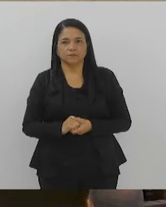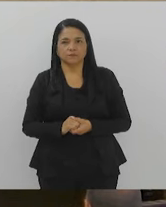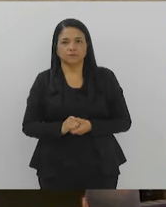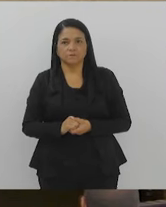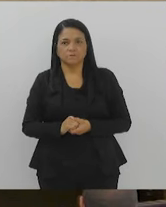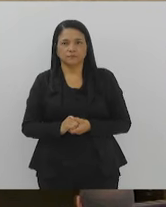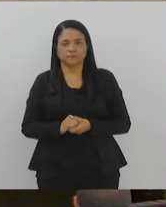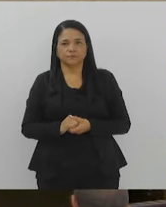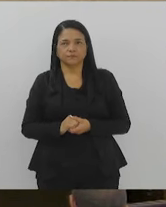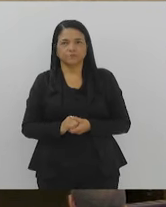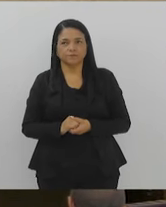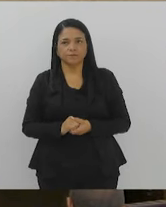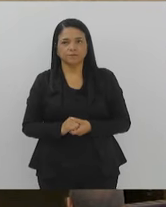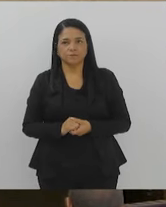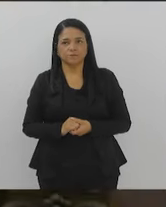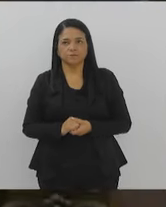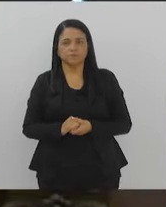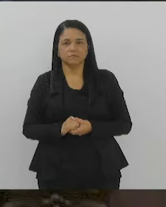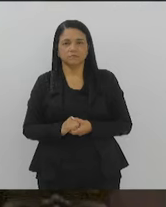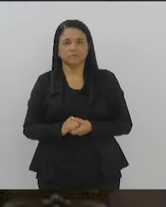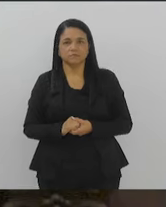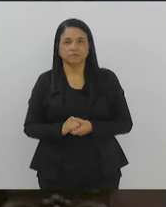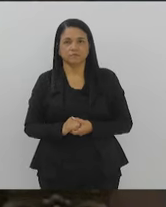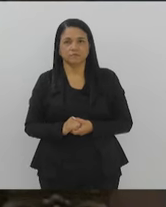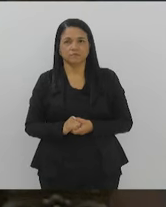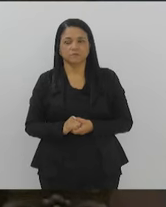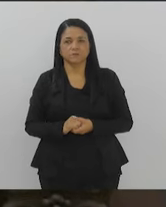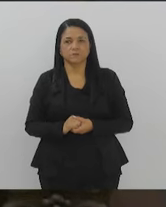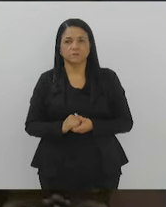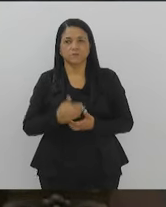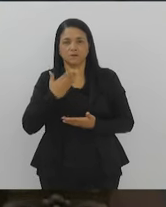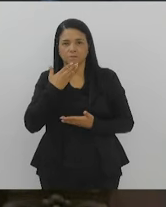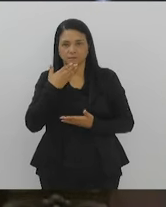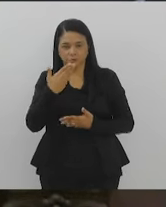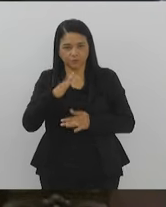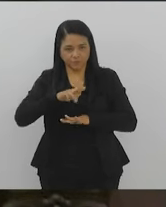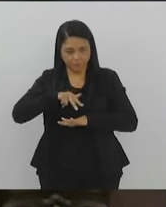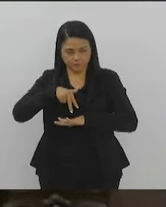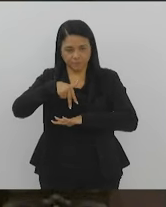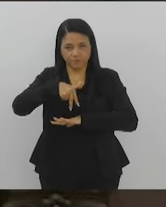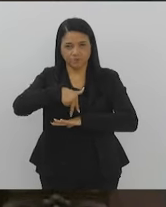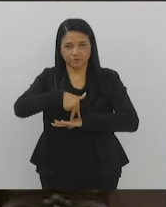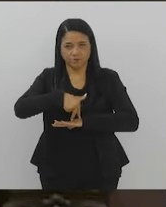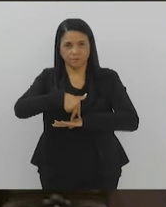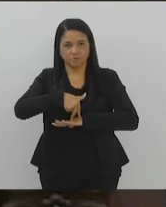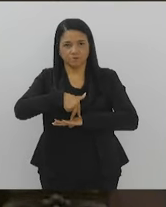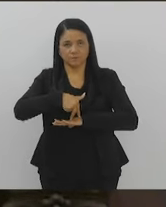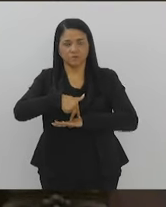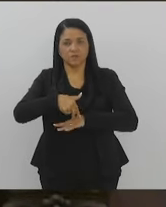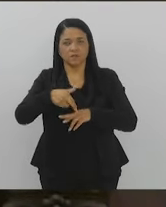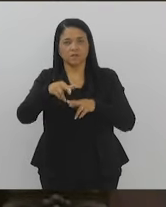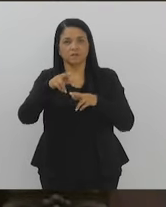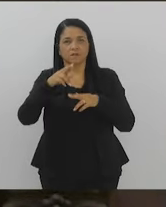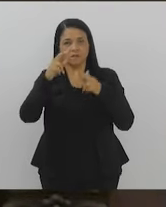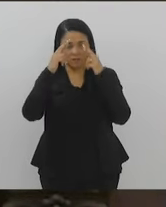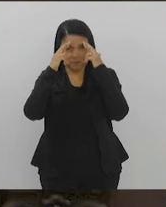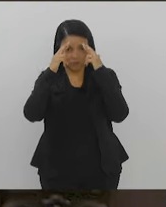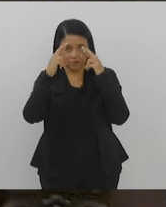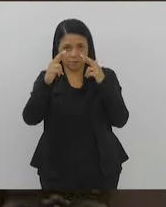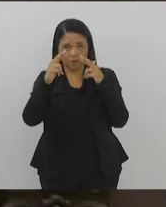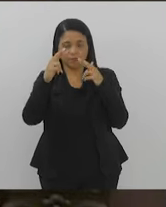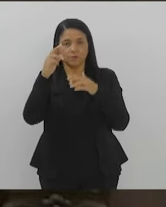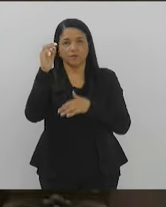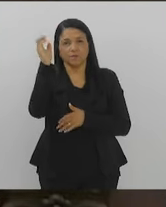A banda que vai tocar? Solicitamos a todos que se coloquem em posição de respeito para ouvirmos o hino nacional